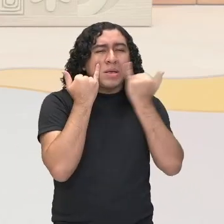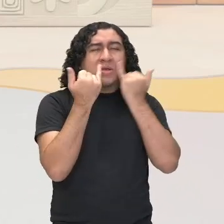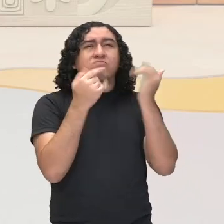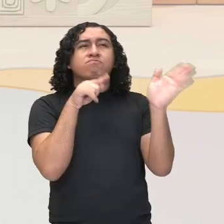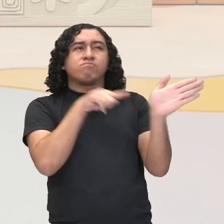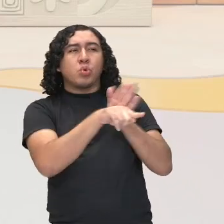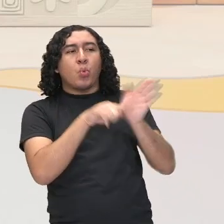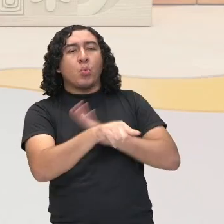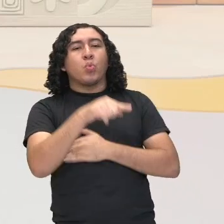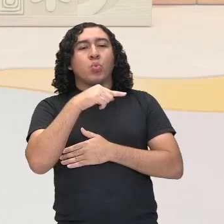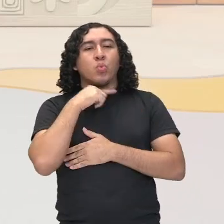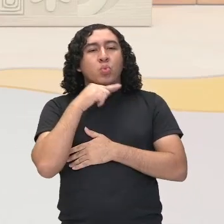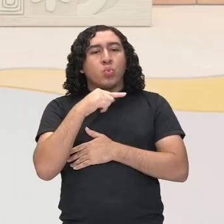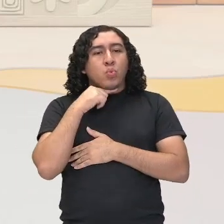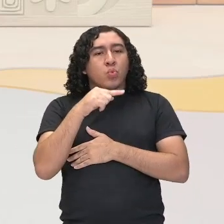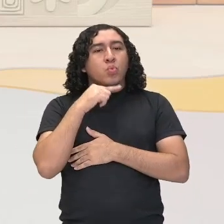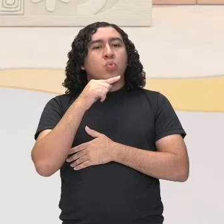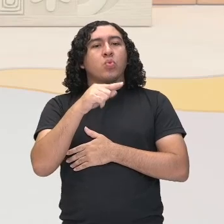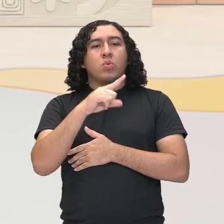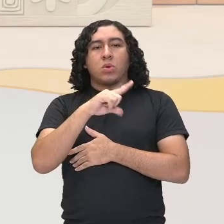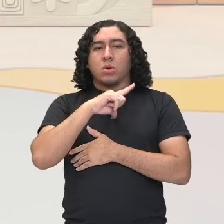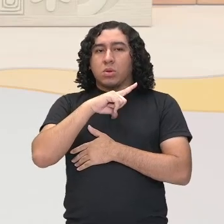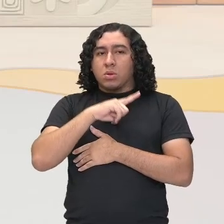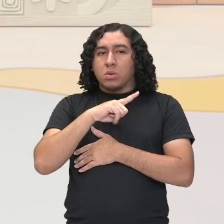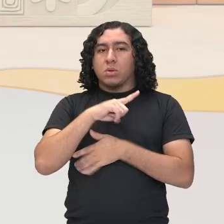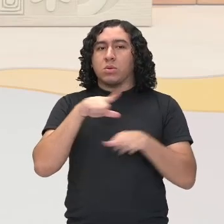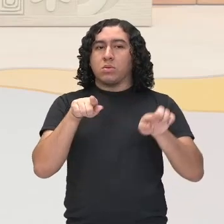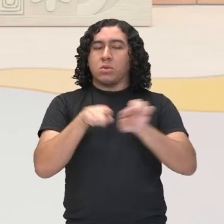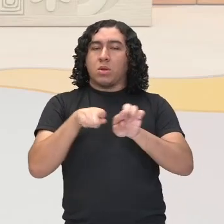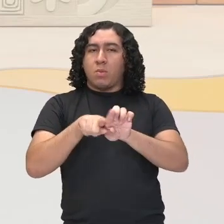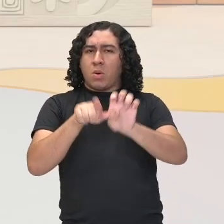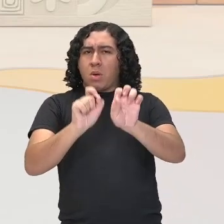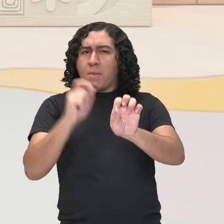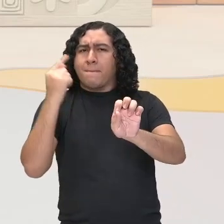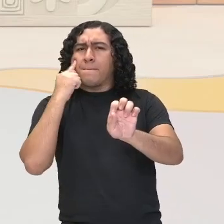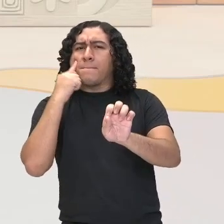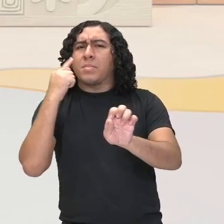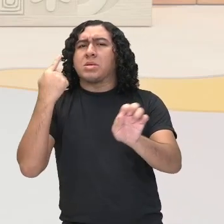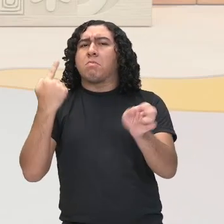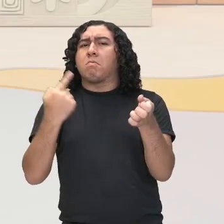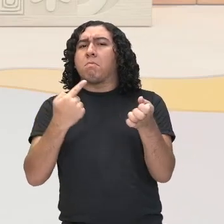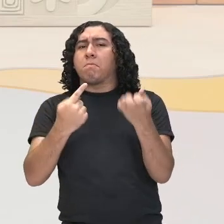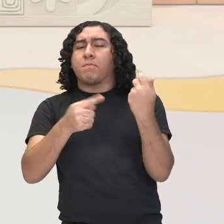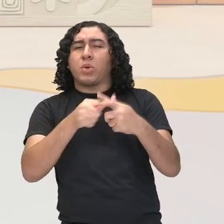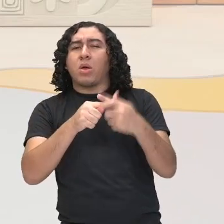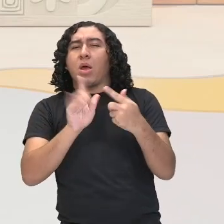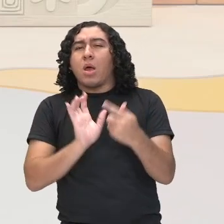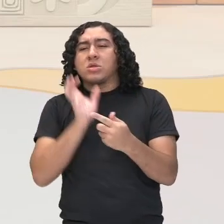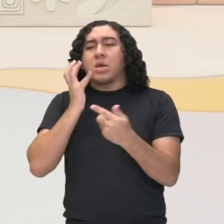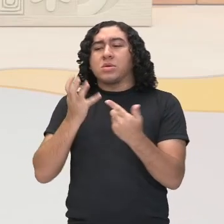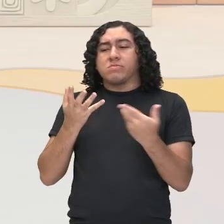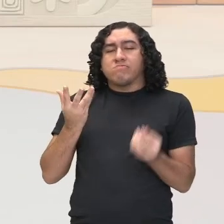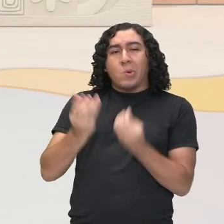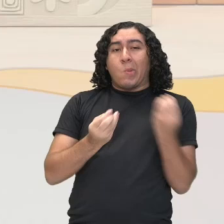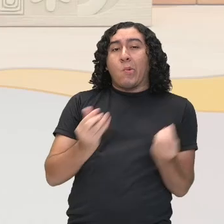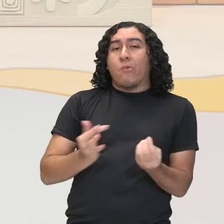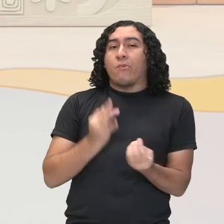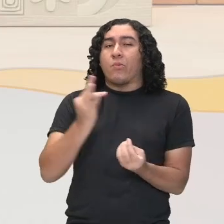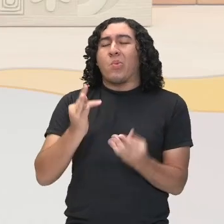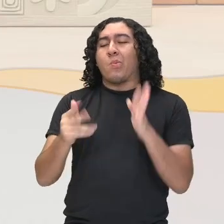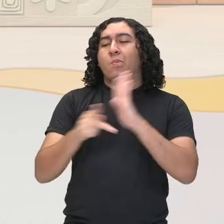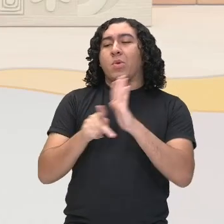perguntar, vai procurar questionar para por que aquilo estava acontecendo, para que deveria haver